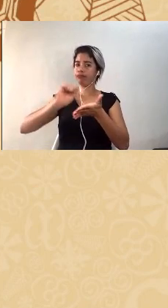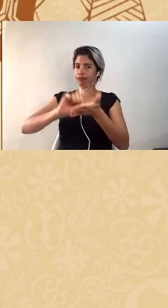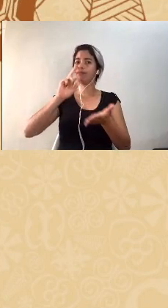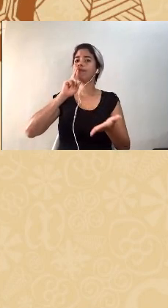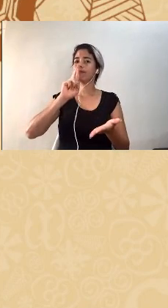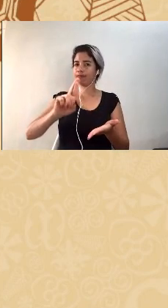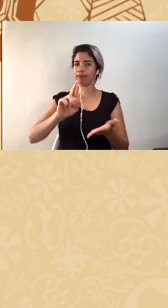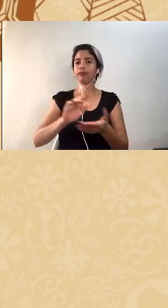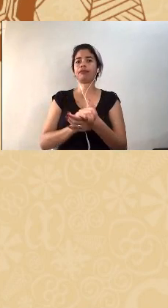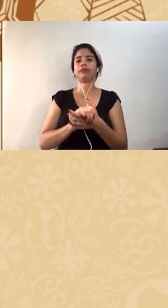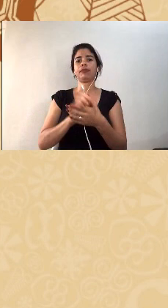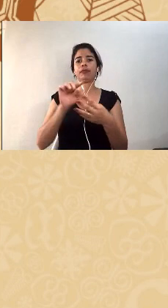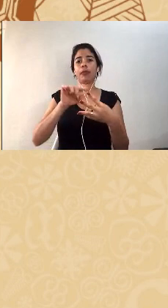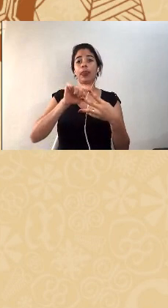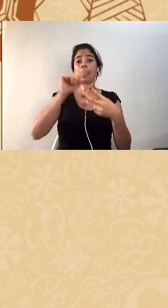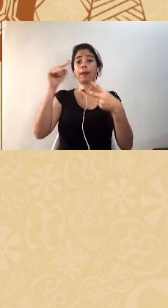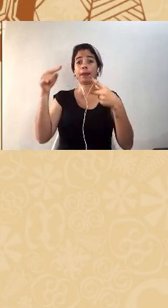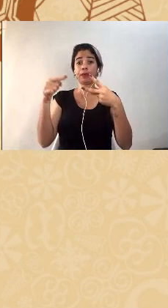Próximo, Mari.